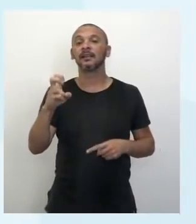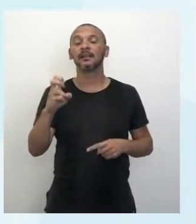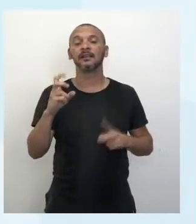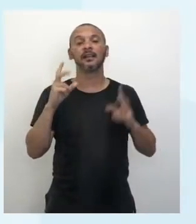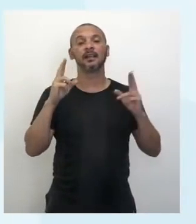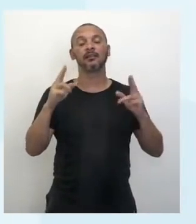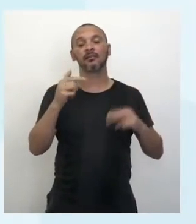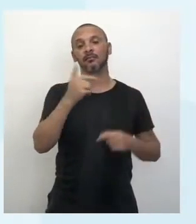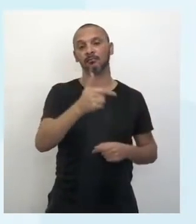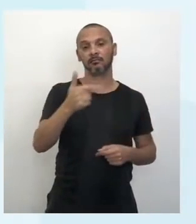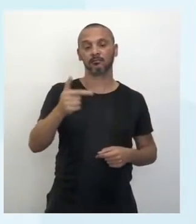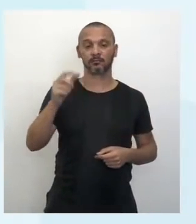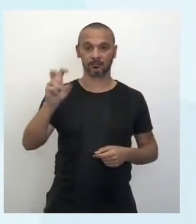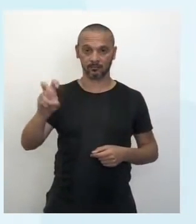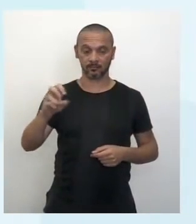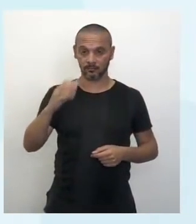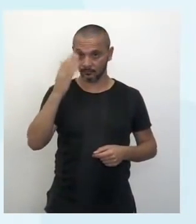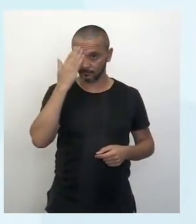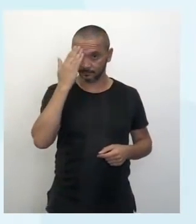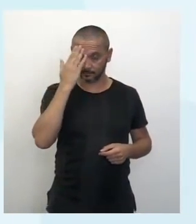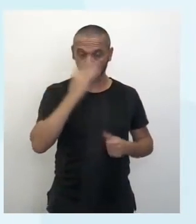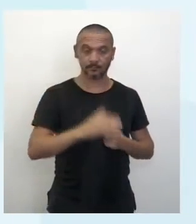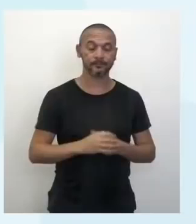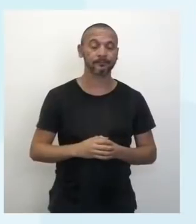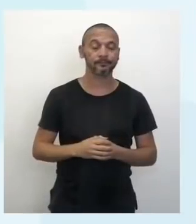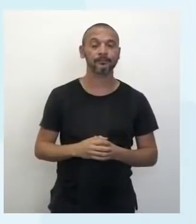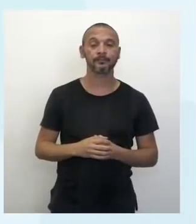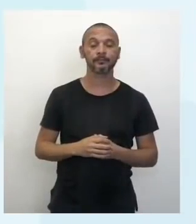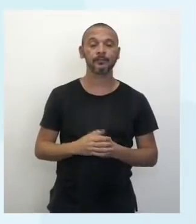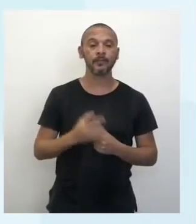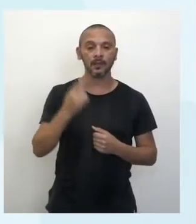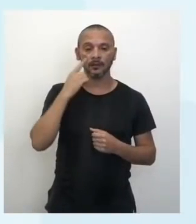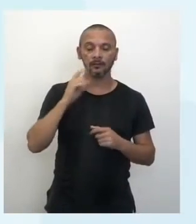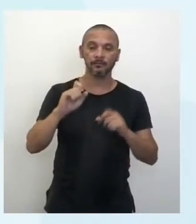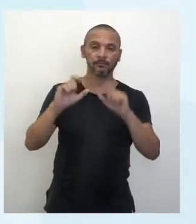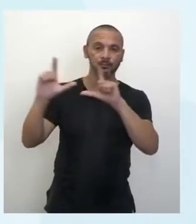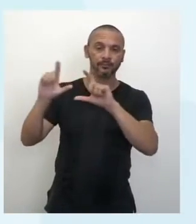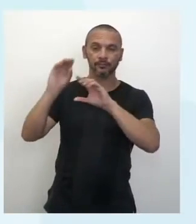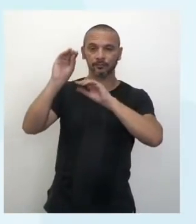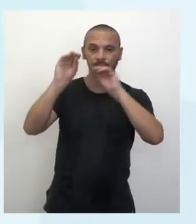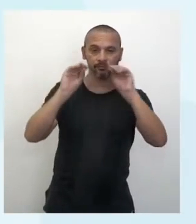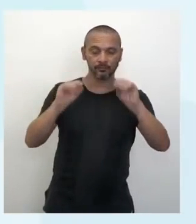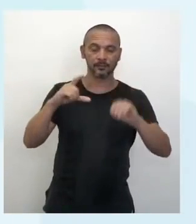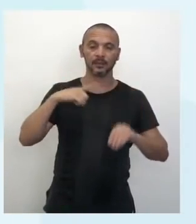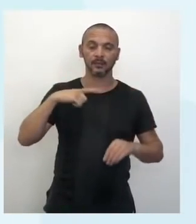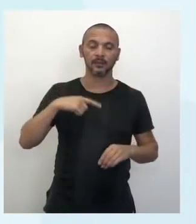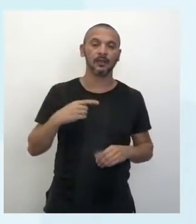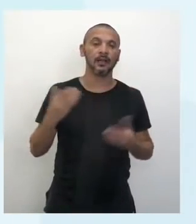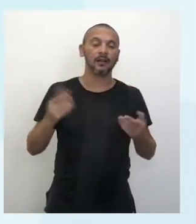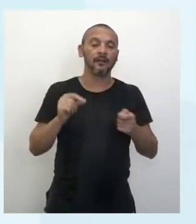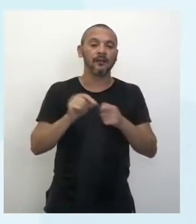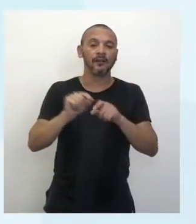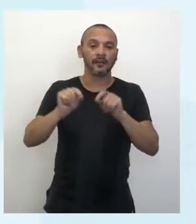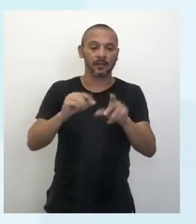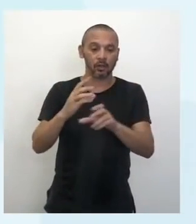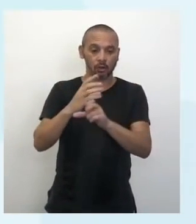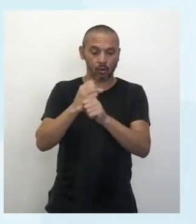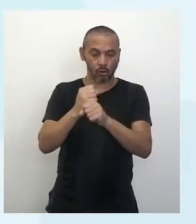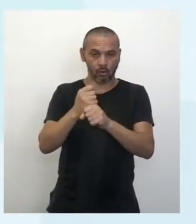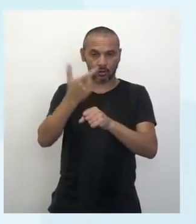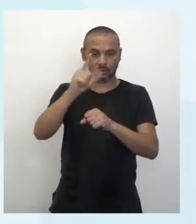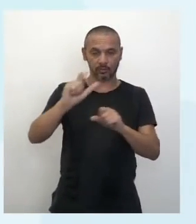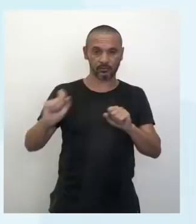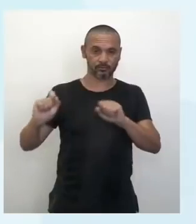deu 225, tá bom? Eu vou colocar isso para vocês, está aprovado? Eu vou fazer uma continha aqui no